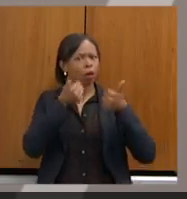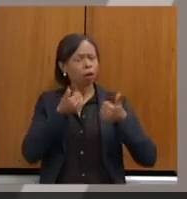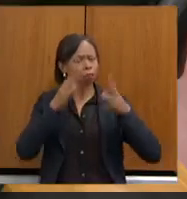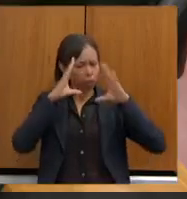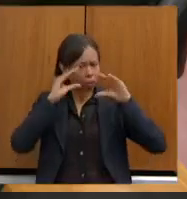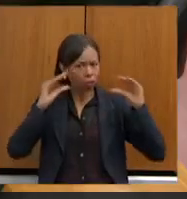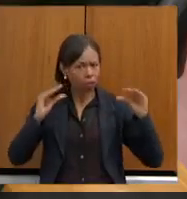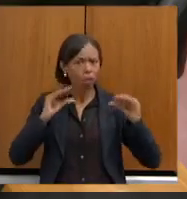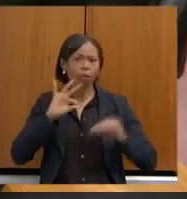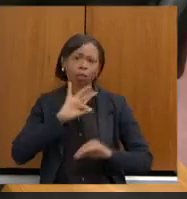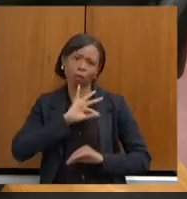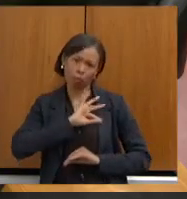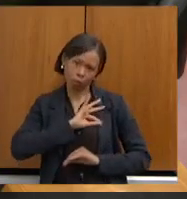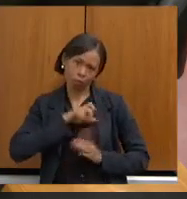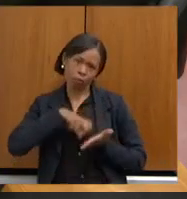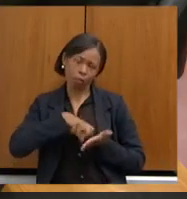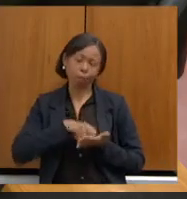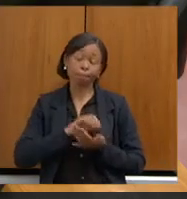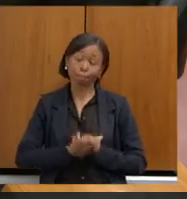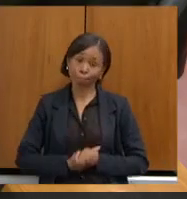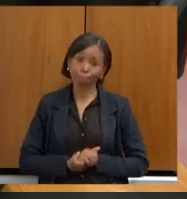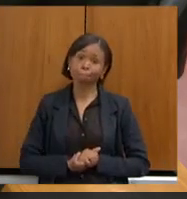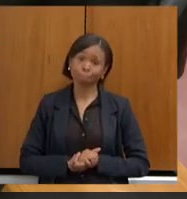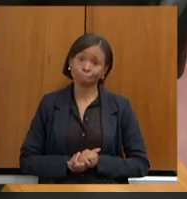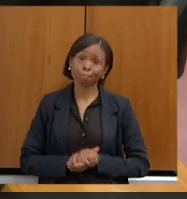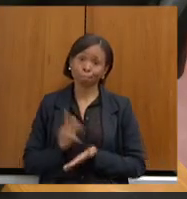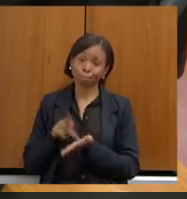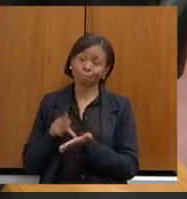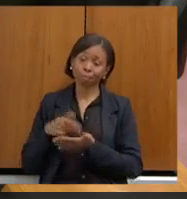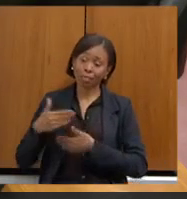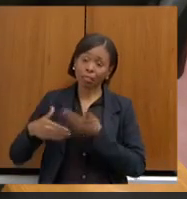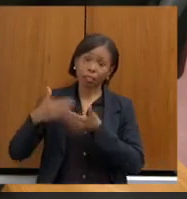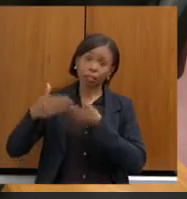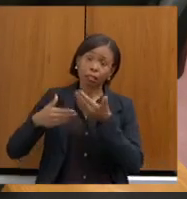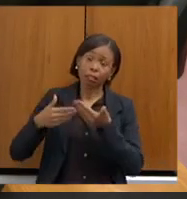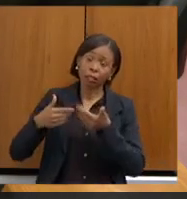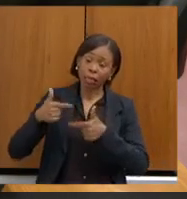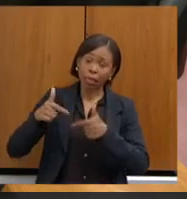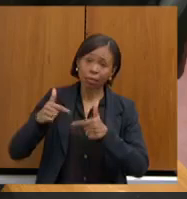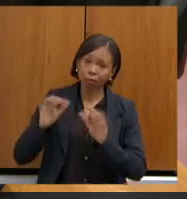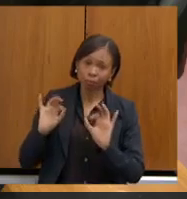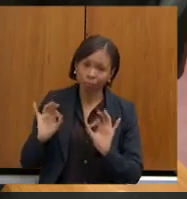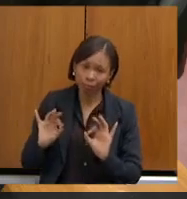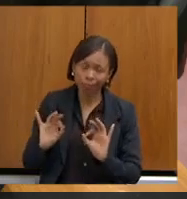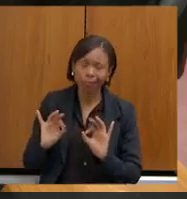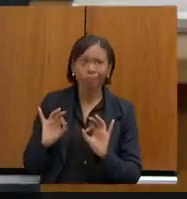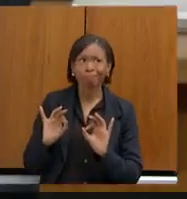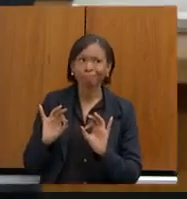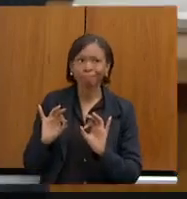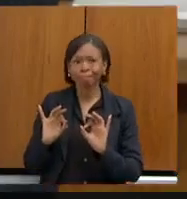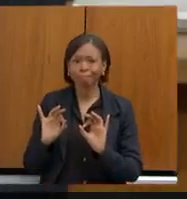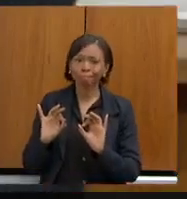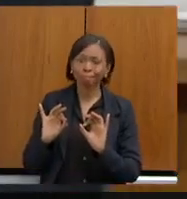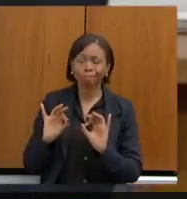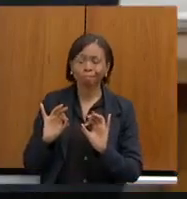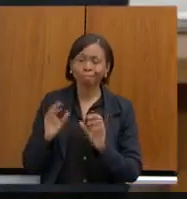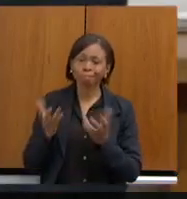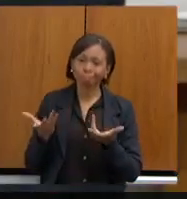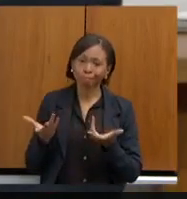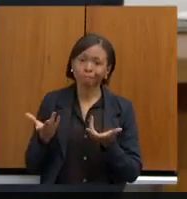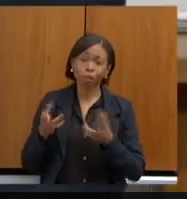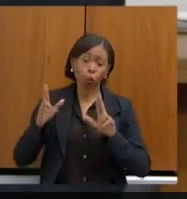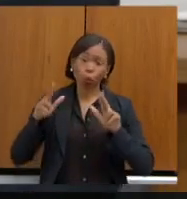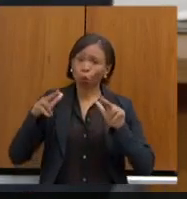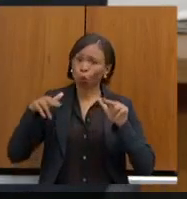Com certeza ligado sem plano de carreira e Nunca Serão Independência que eu trabalho no microfone Oi desculpa sem